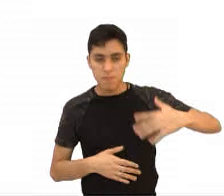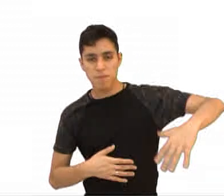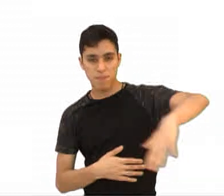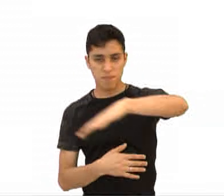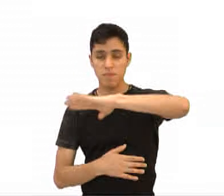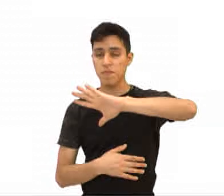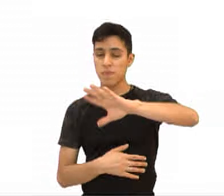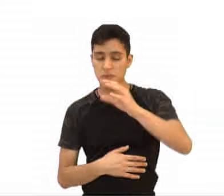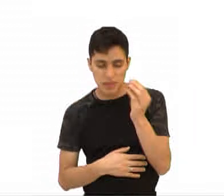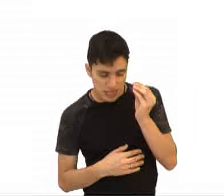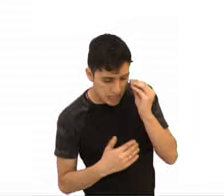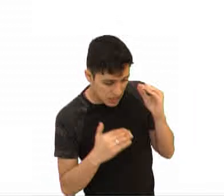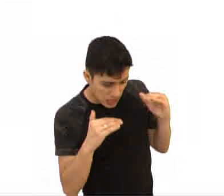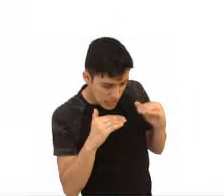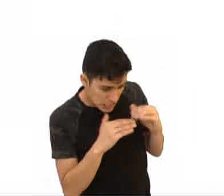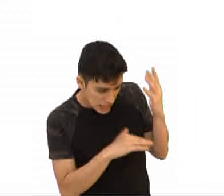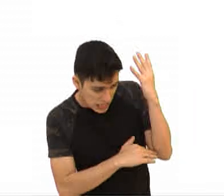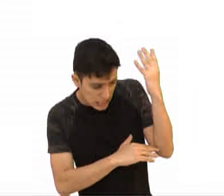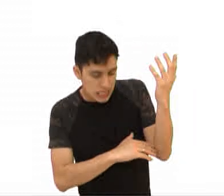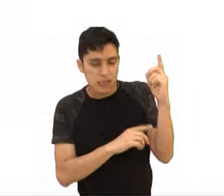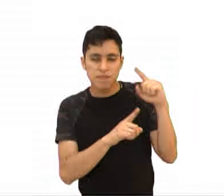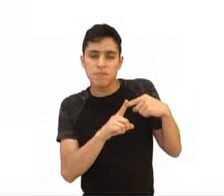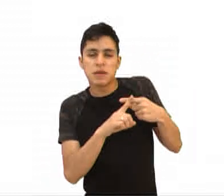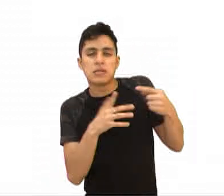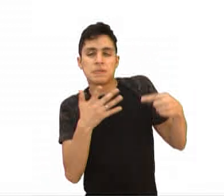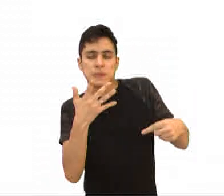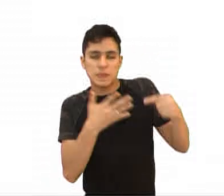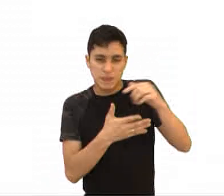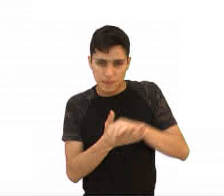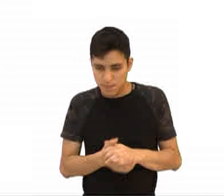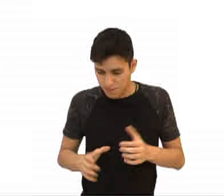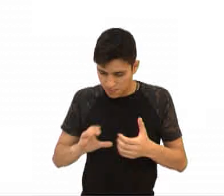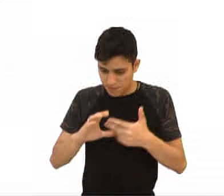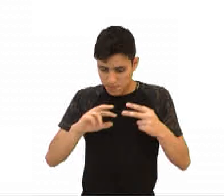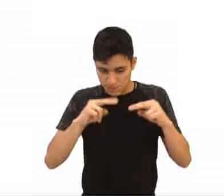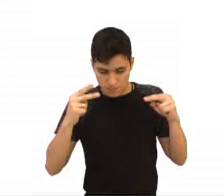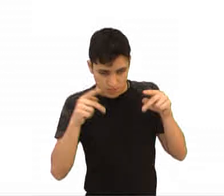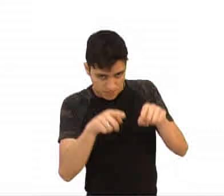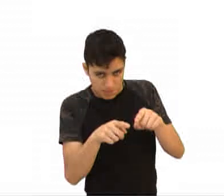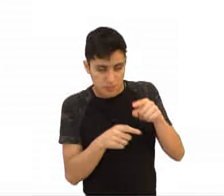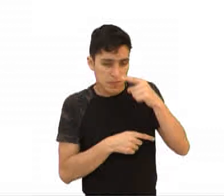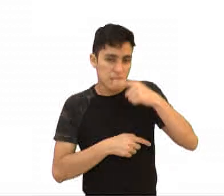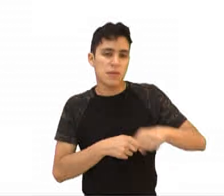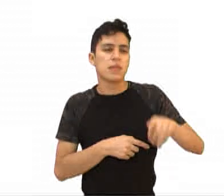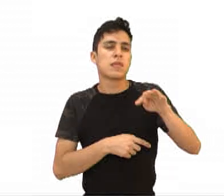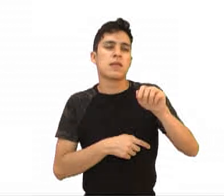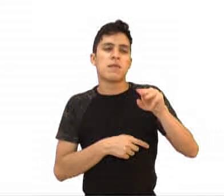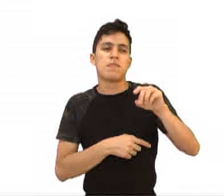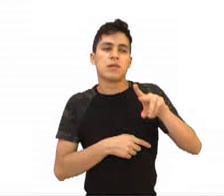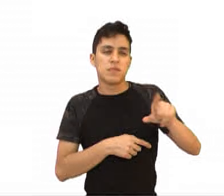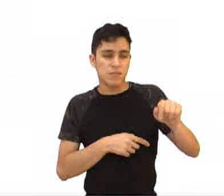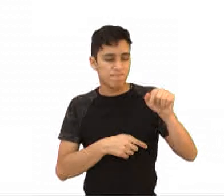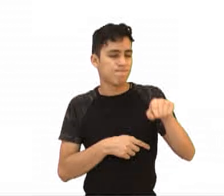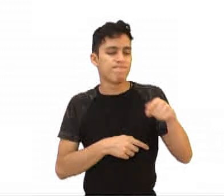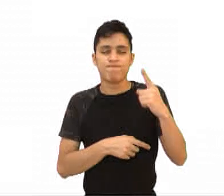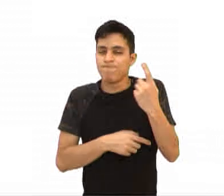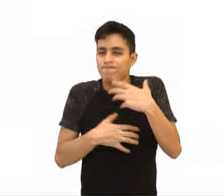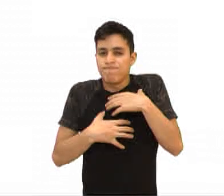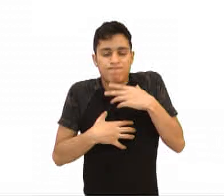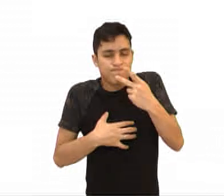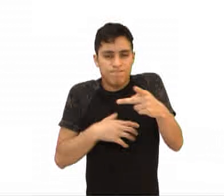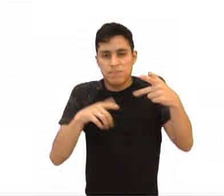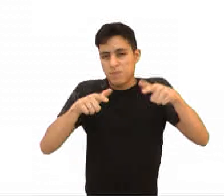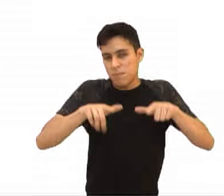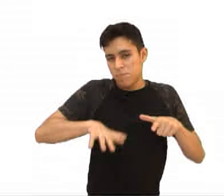a compatibilidade é extremamente importante. As características genéticas do tamanduá-bandeira no Pantanal, conta Miranda, são únicas nesse